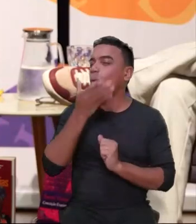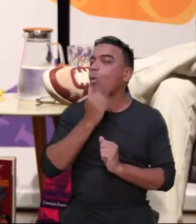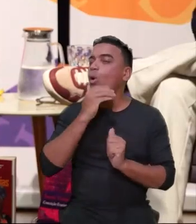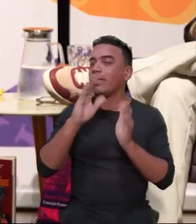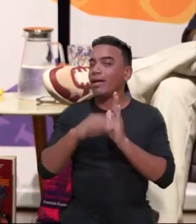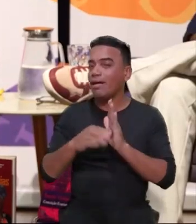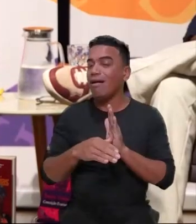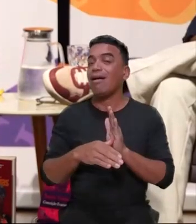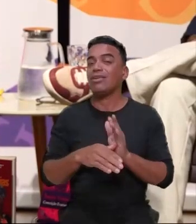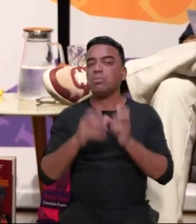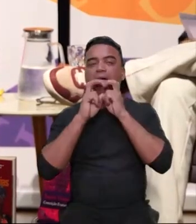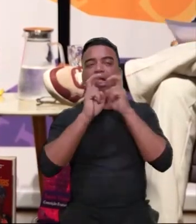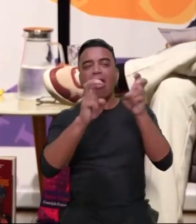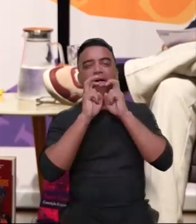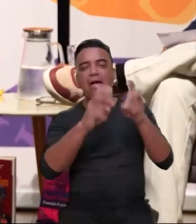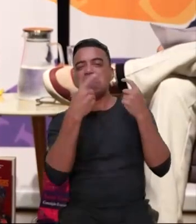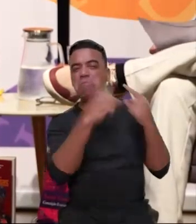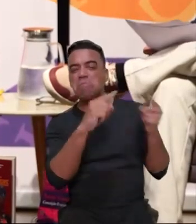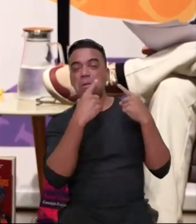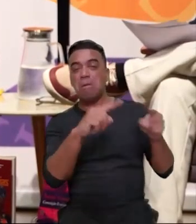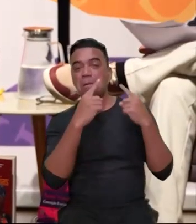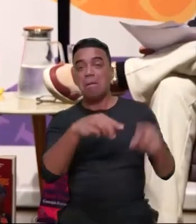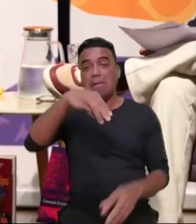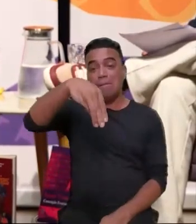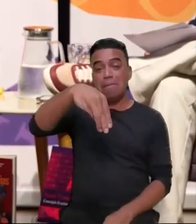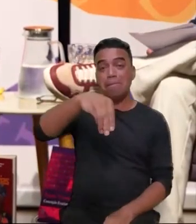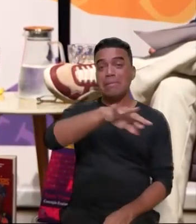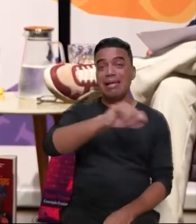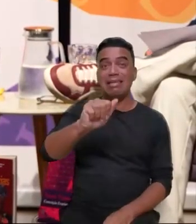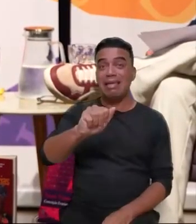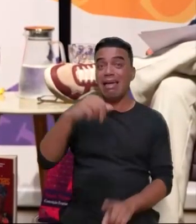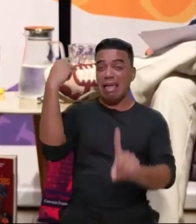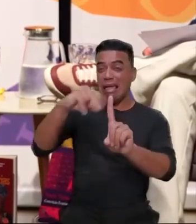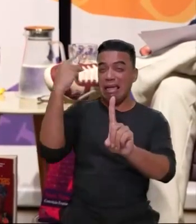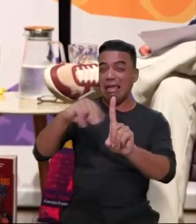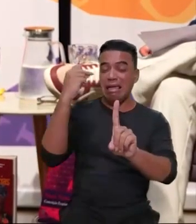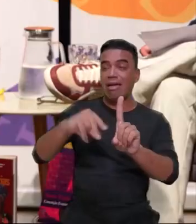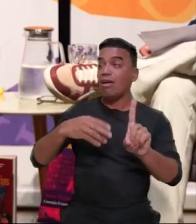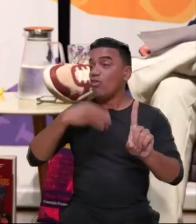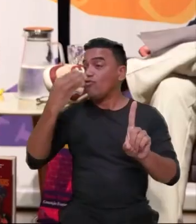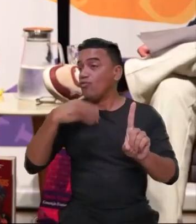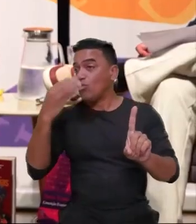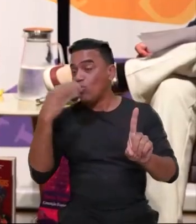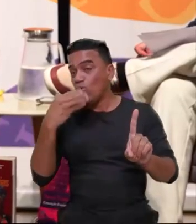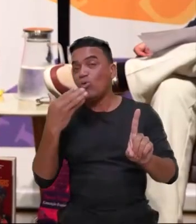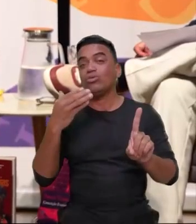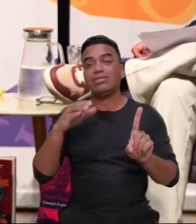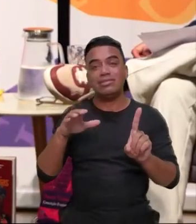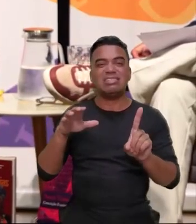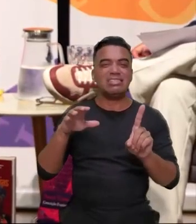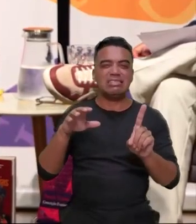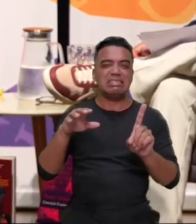E começa a bradar, e Maria é linchada. E as frutas que elas tinham,